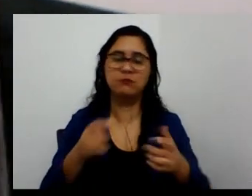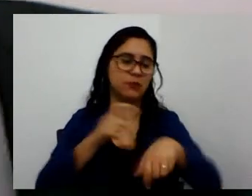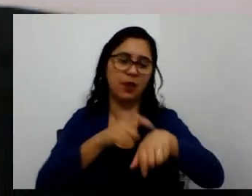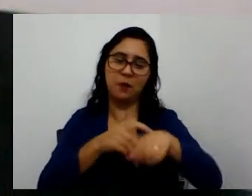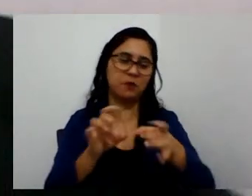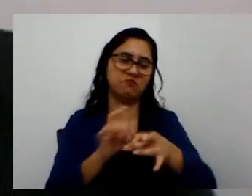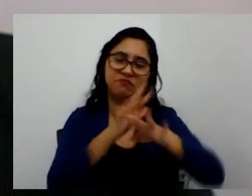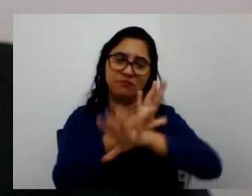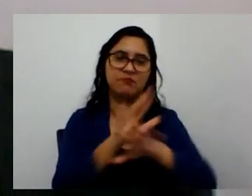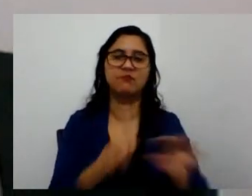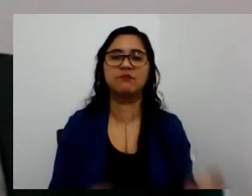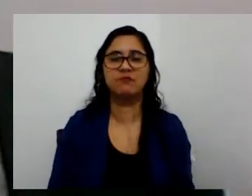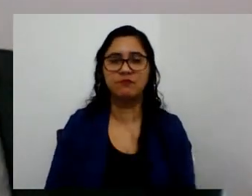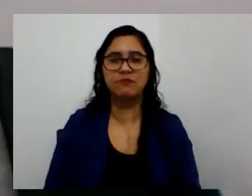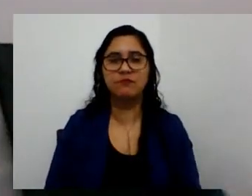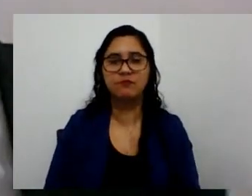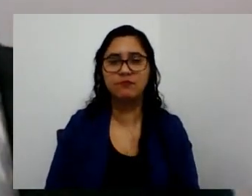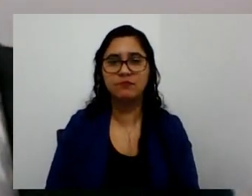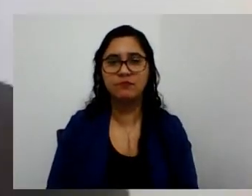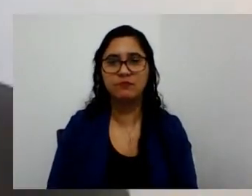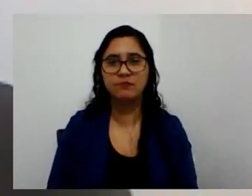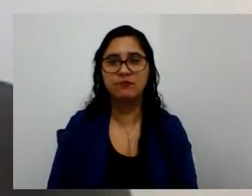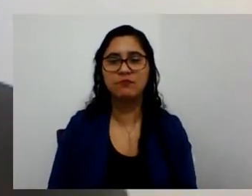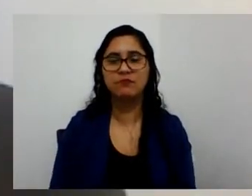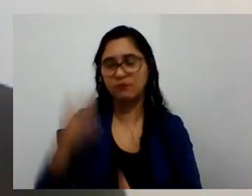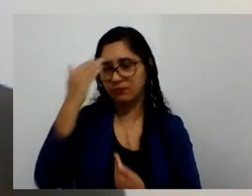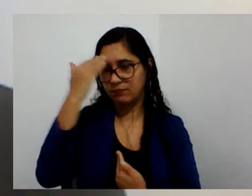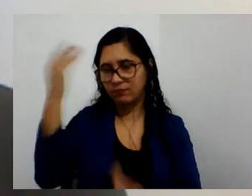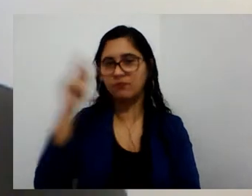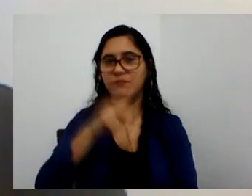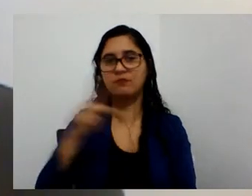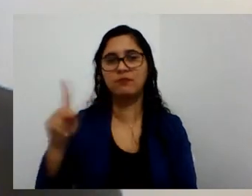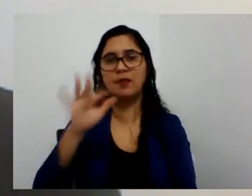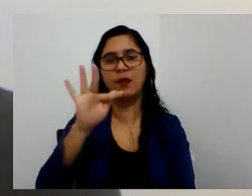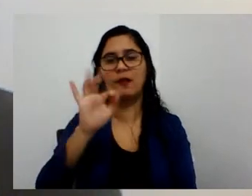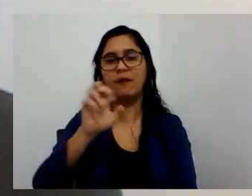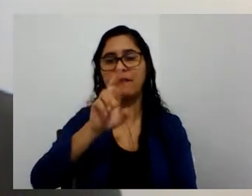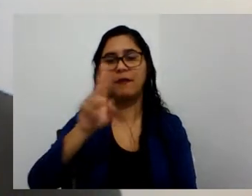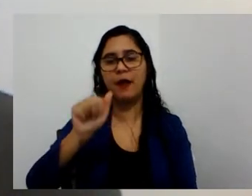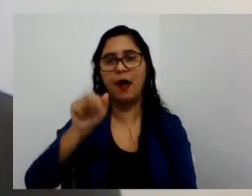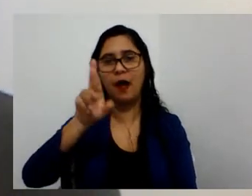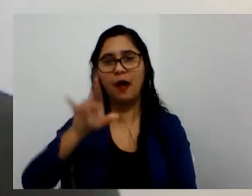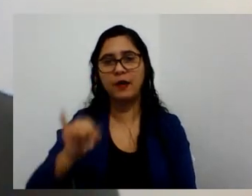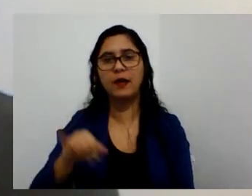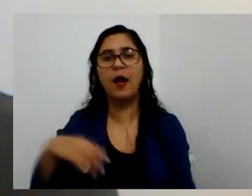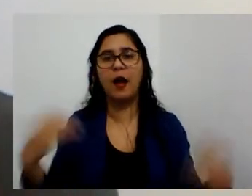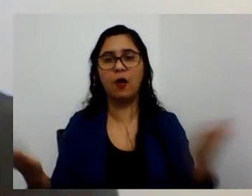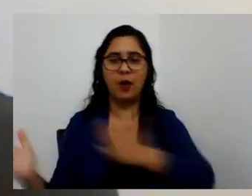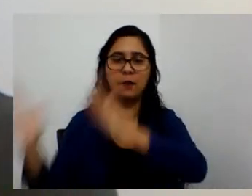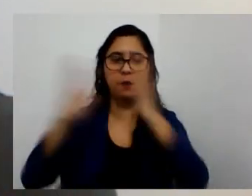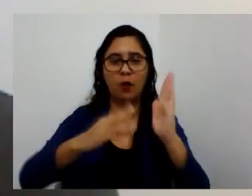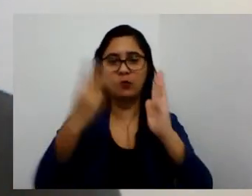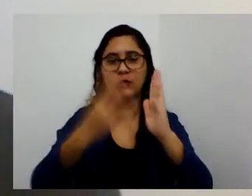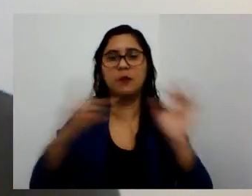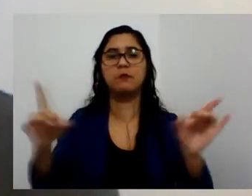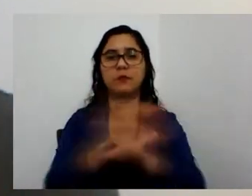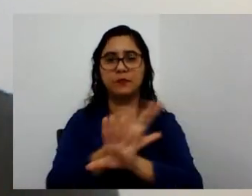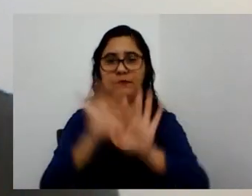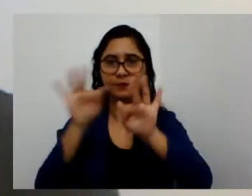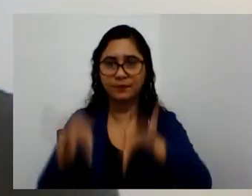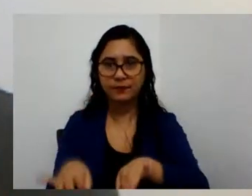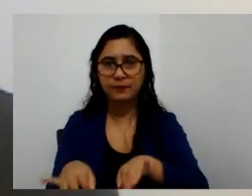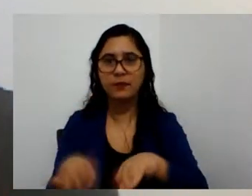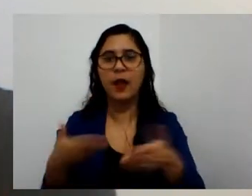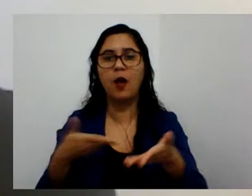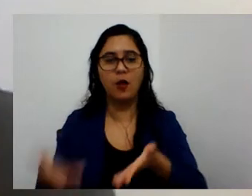obrigado. Obrigado, professor Ferrari. Com a sua participação, chegamos então ao fim do bloco 3. Eu